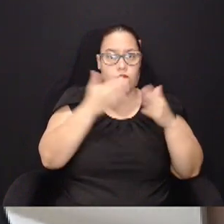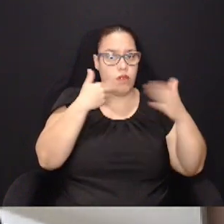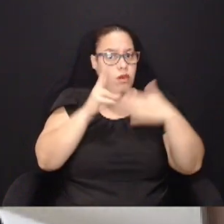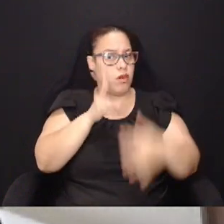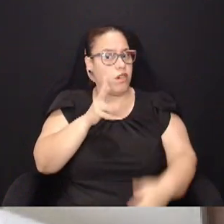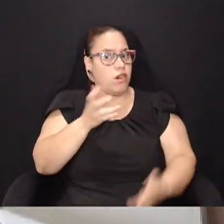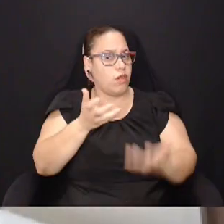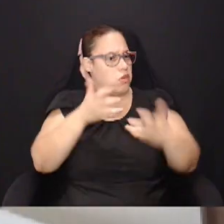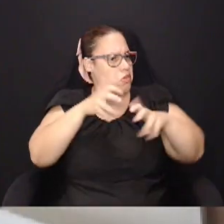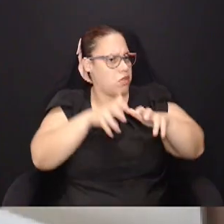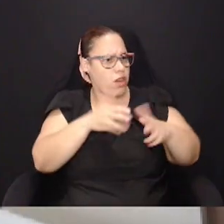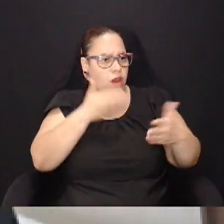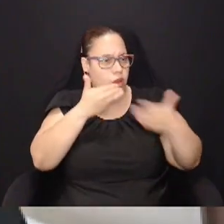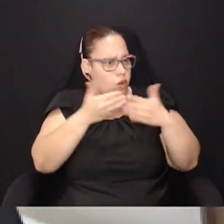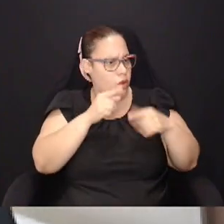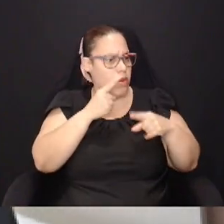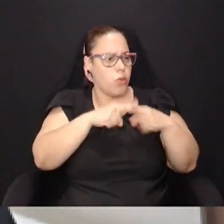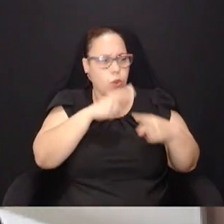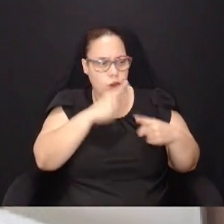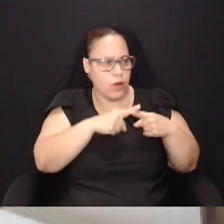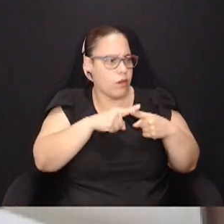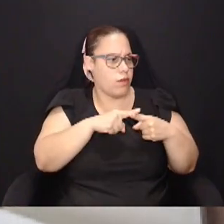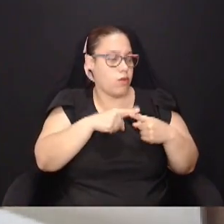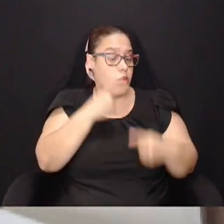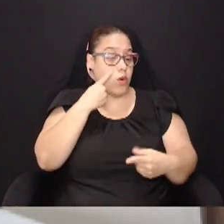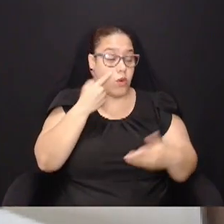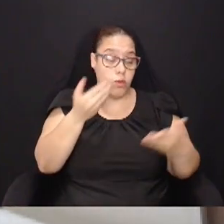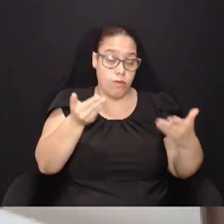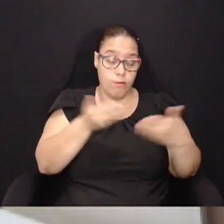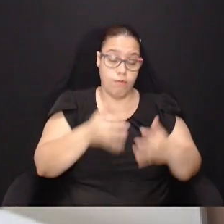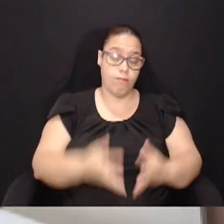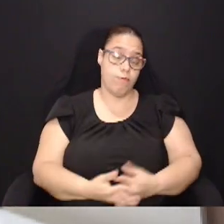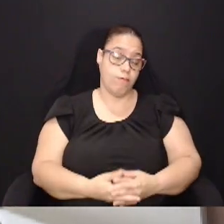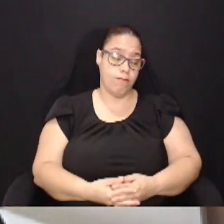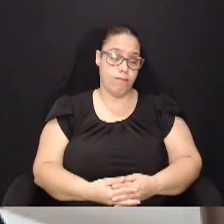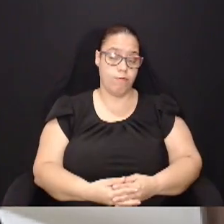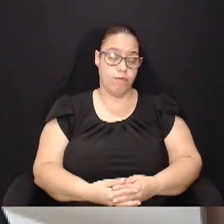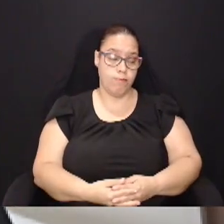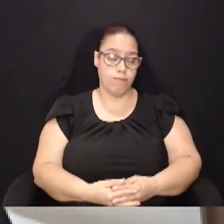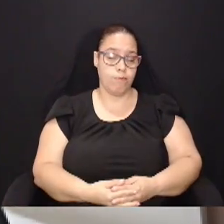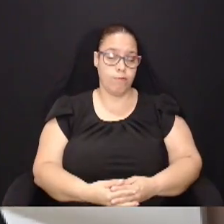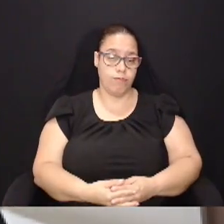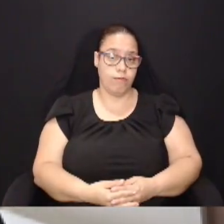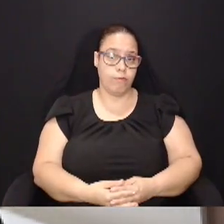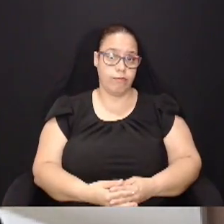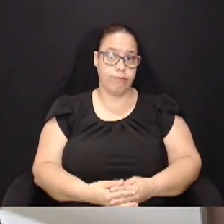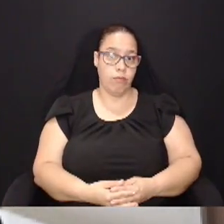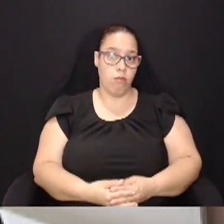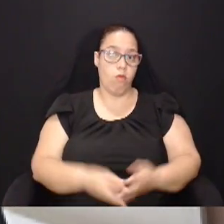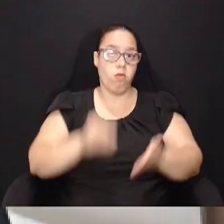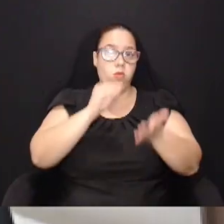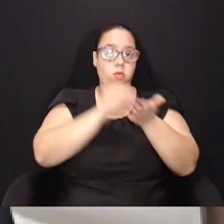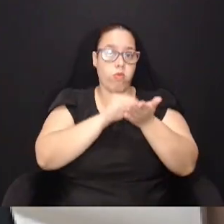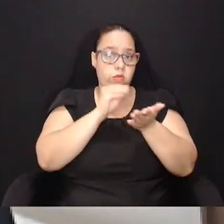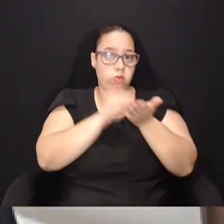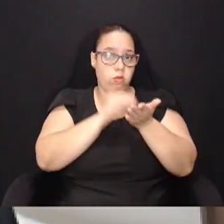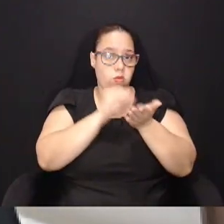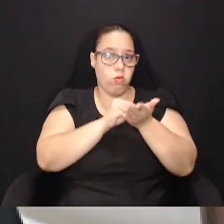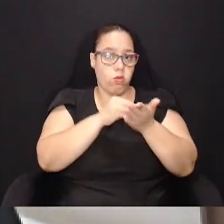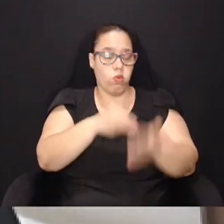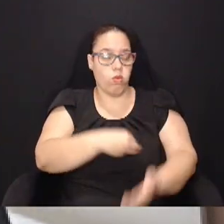assim? Então, o que eu vejo hoje é simples. É a falta da